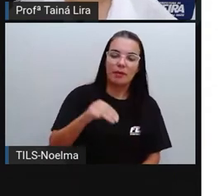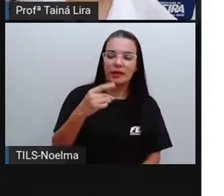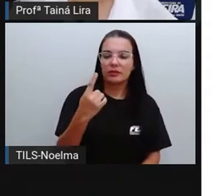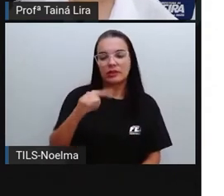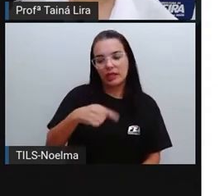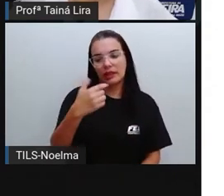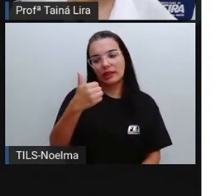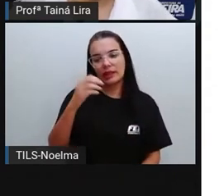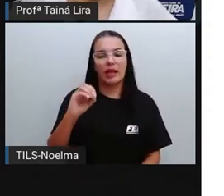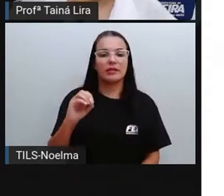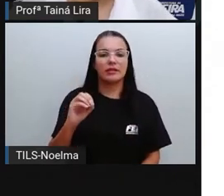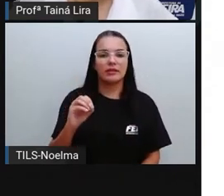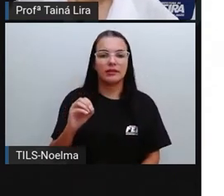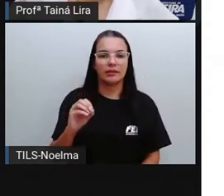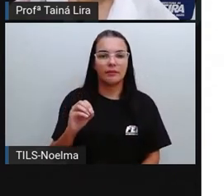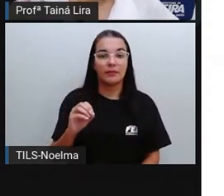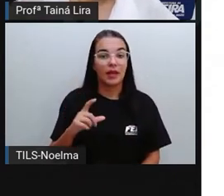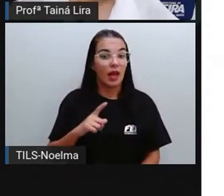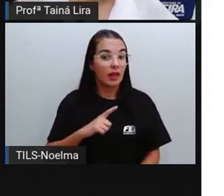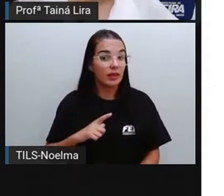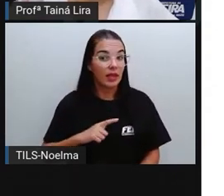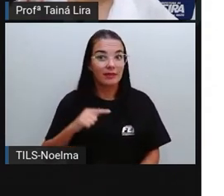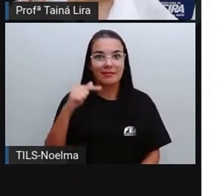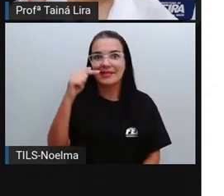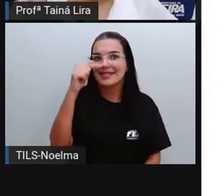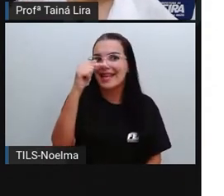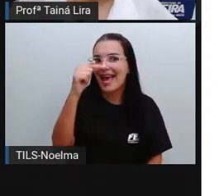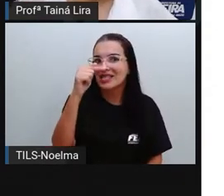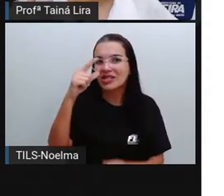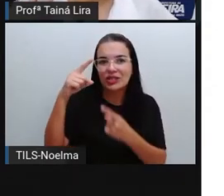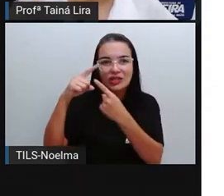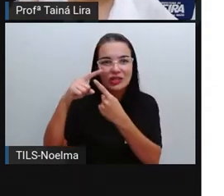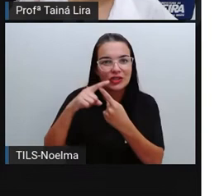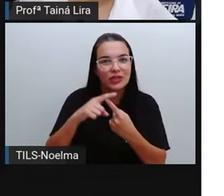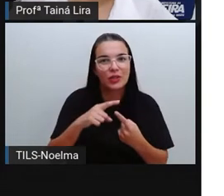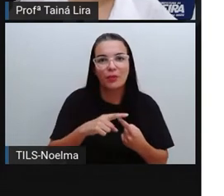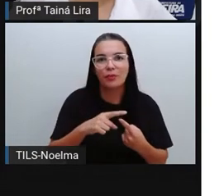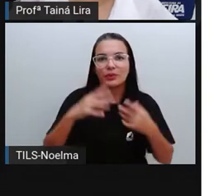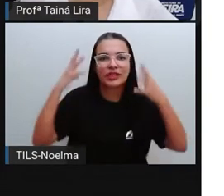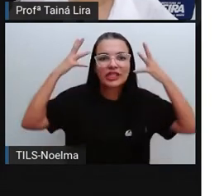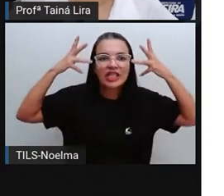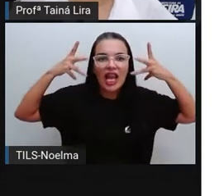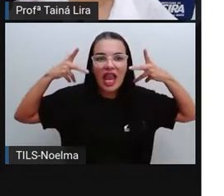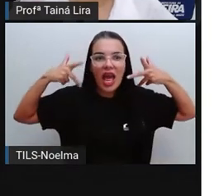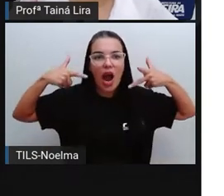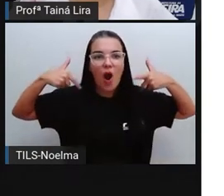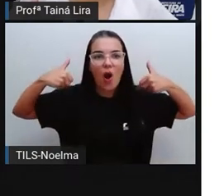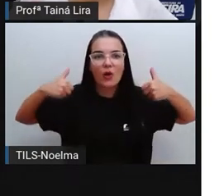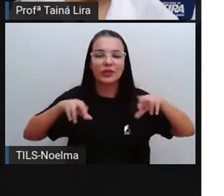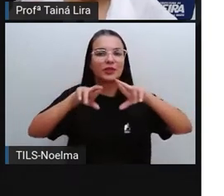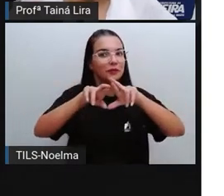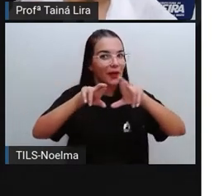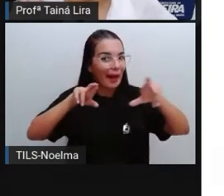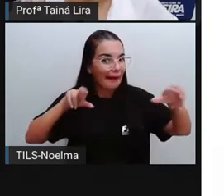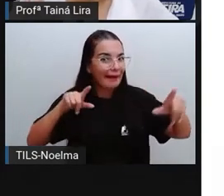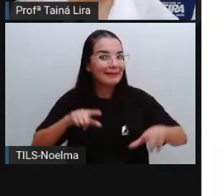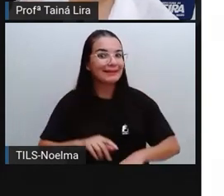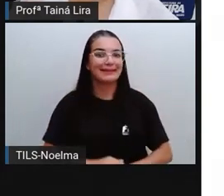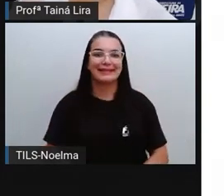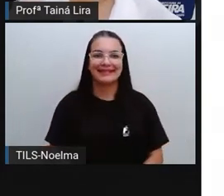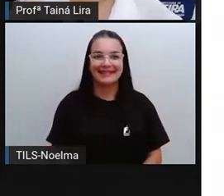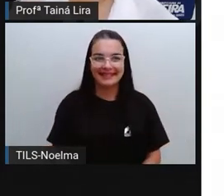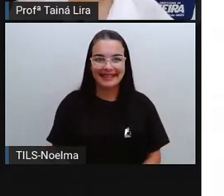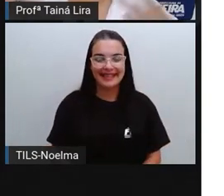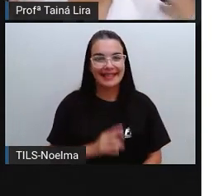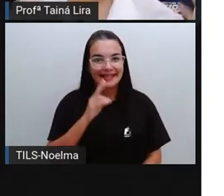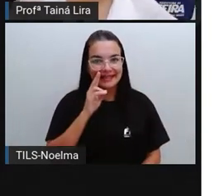2 metros e 10 centímetros. E existem os 7 subtipos de espécies de leões. Então,